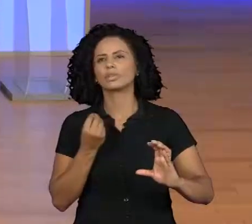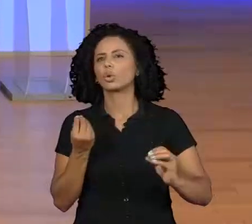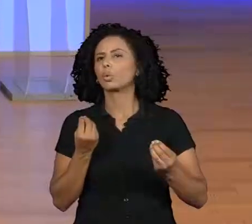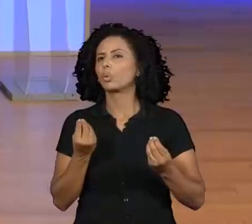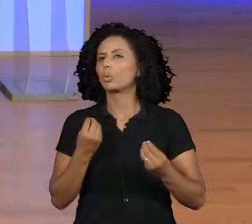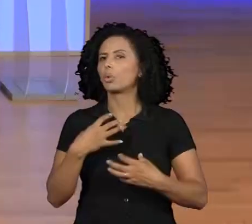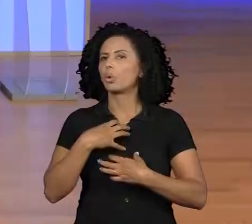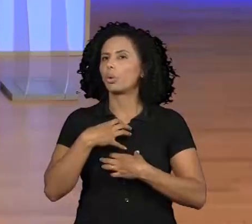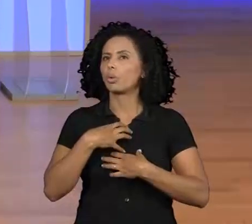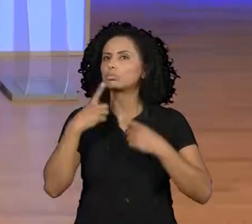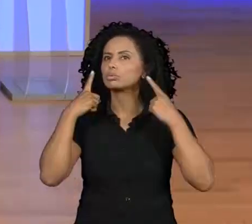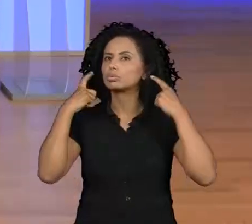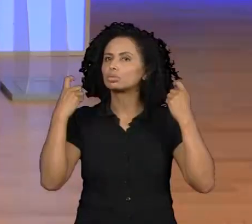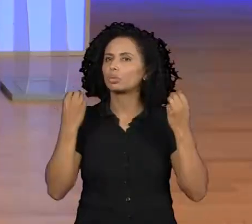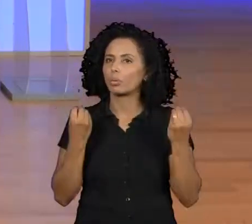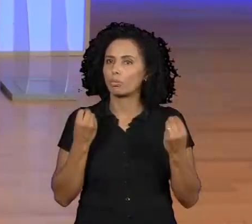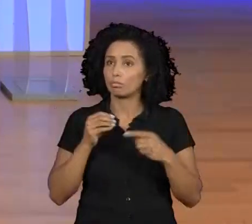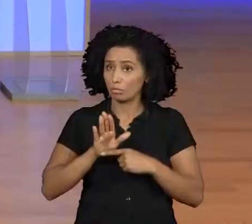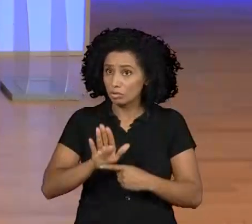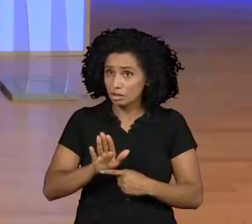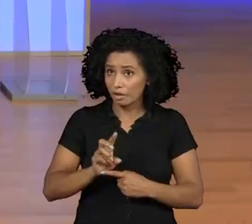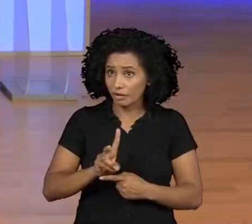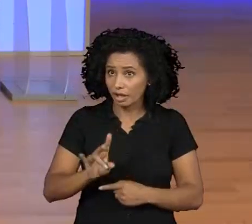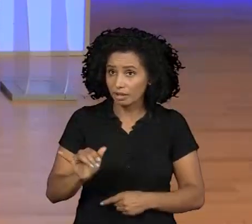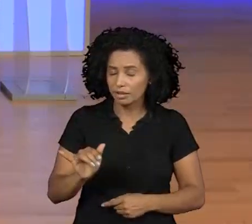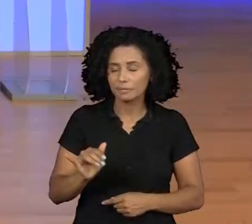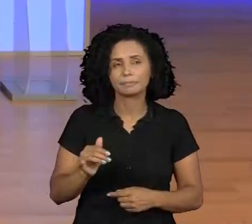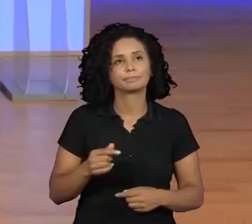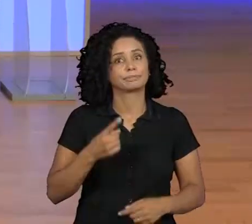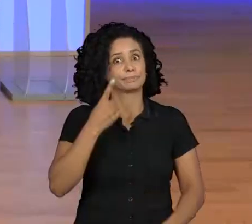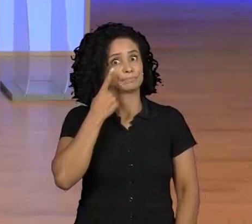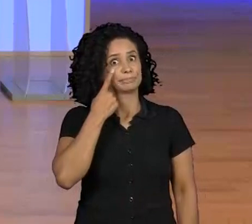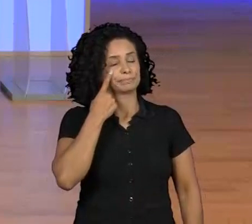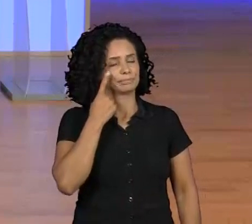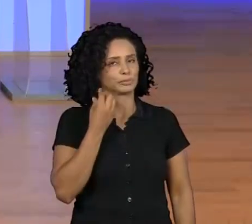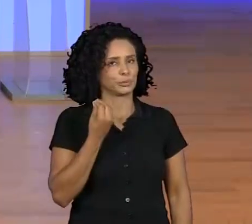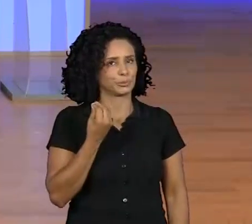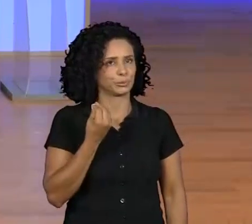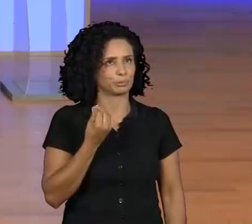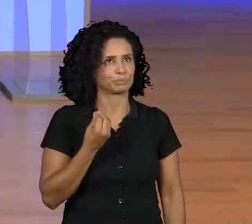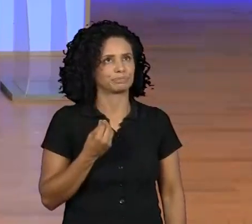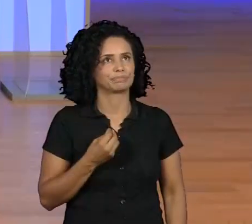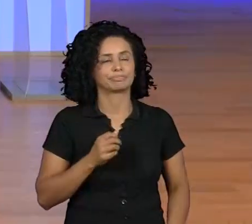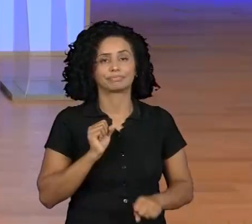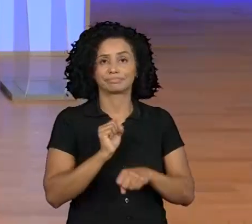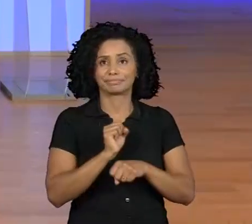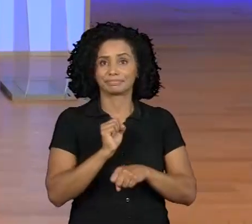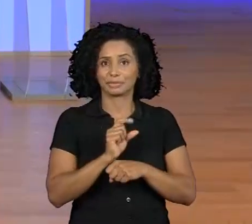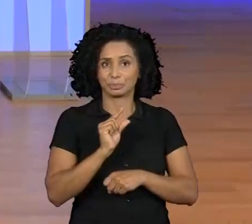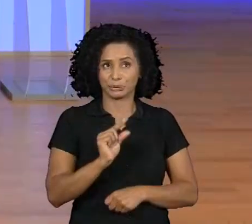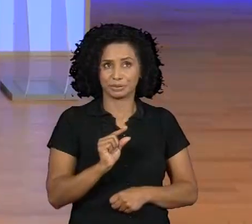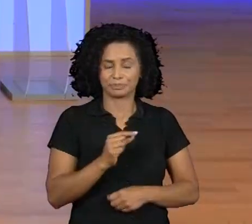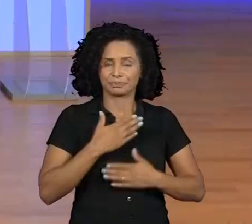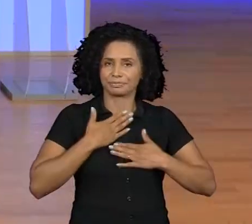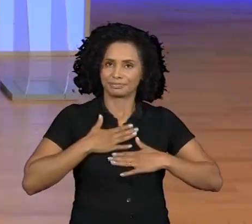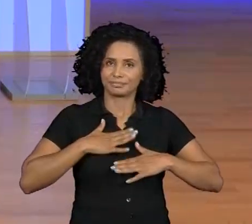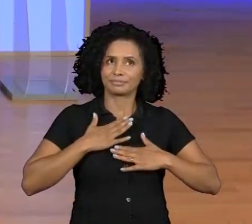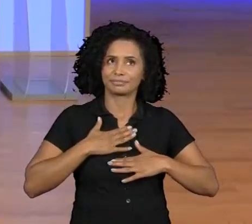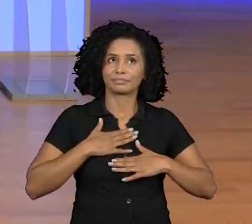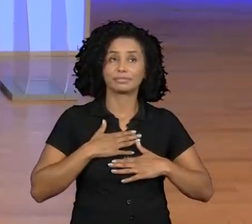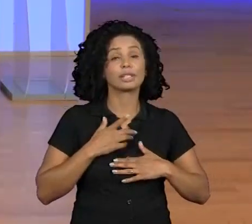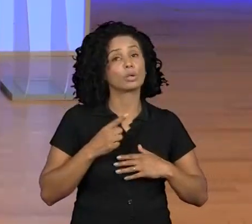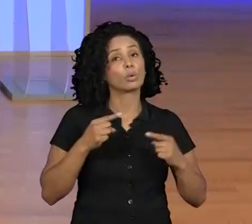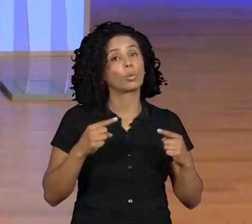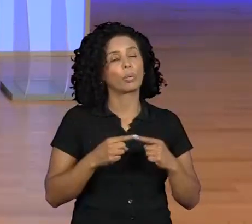professora Genoveva? Você vai mostrar para nós? Eu vou mostrar como ele produz o som. Vamos esperar que o som saia, hein? Então, ele é um instrumento